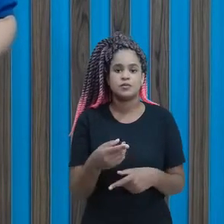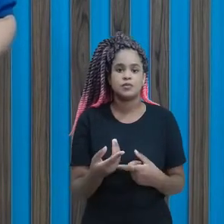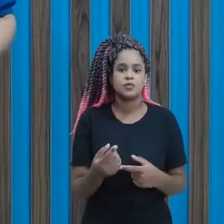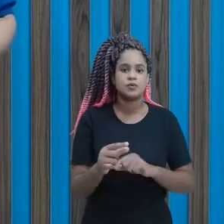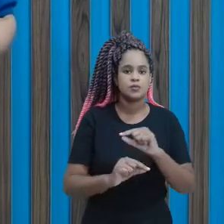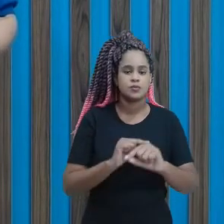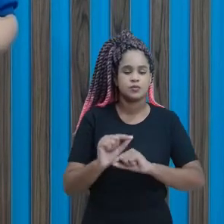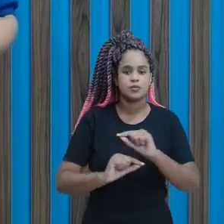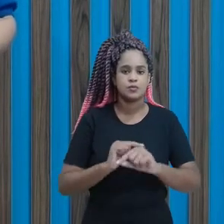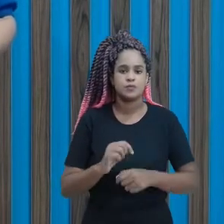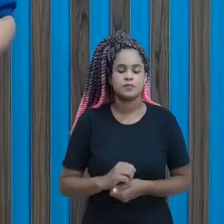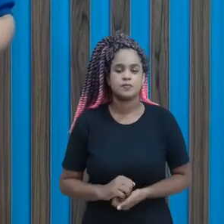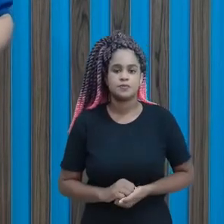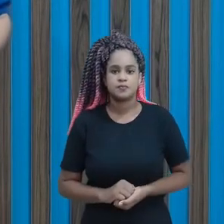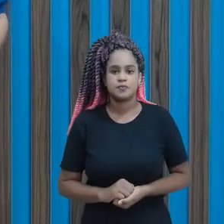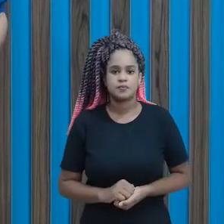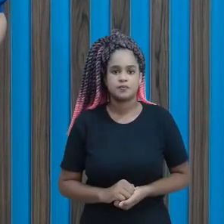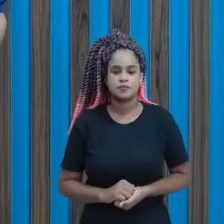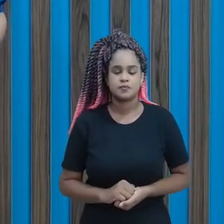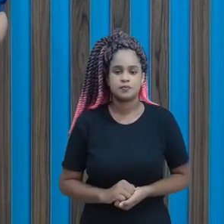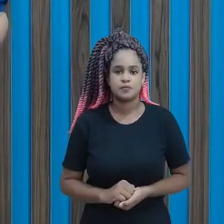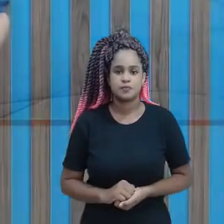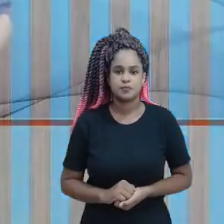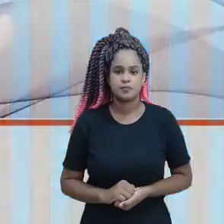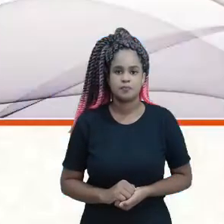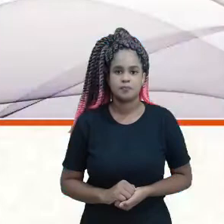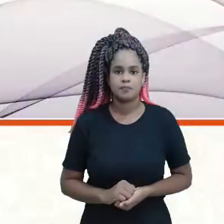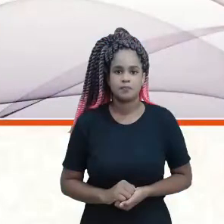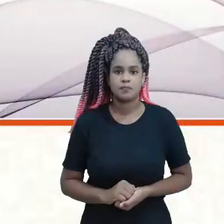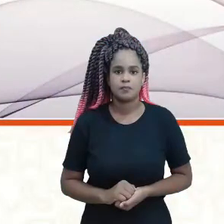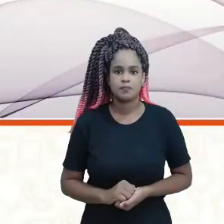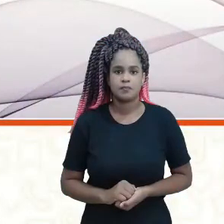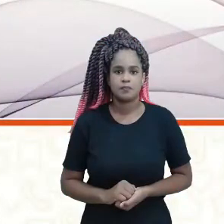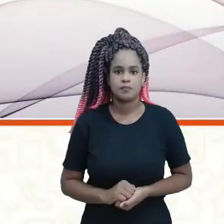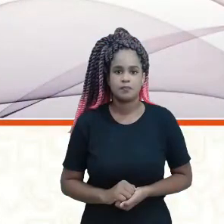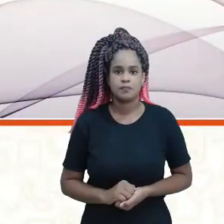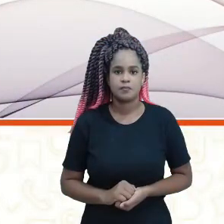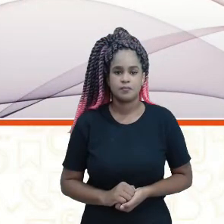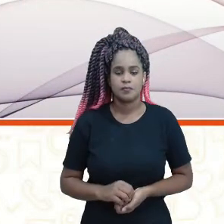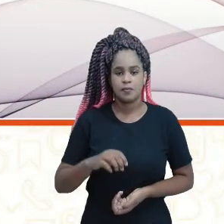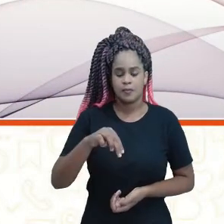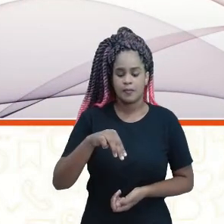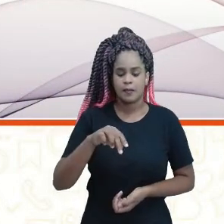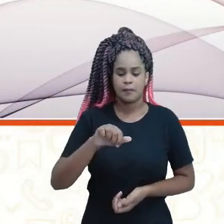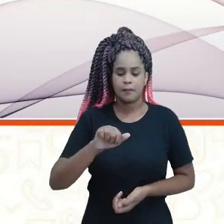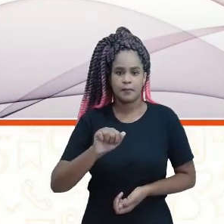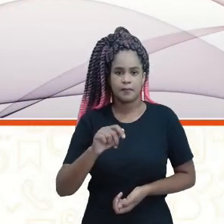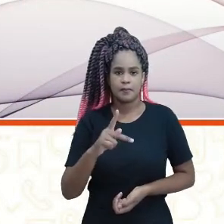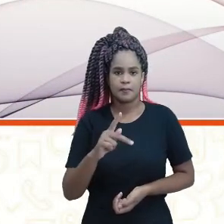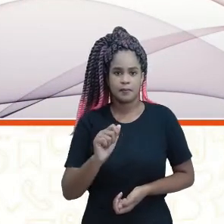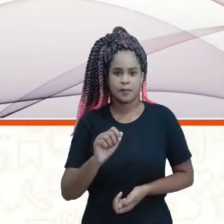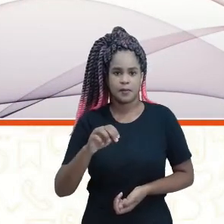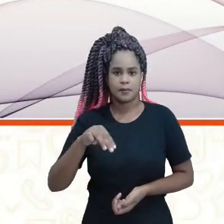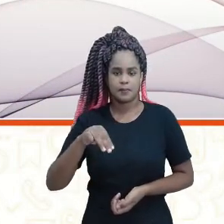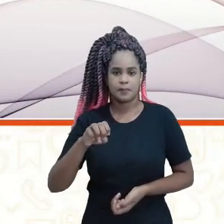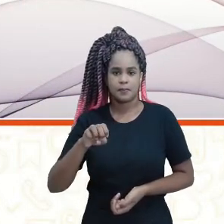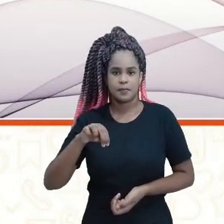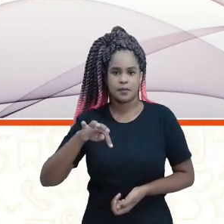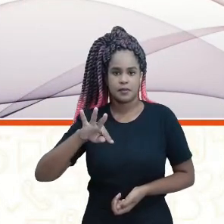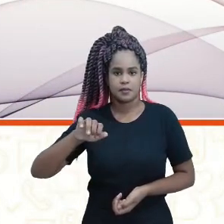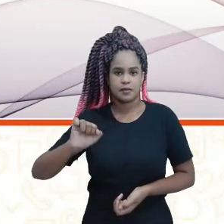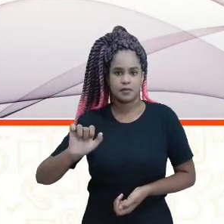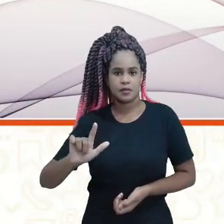um pouco também sobre o mapa mental, não é? Como